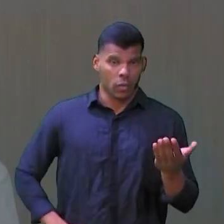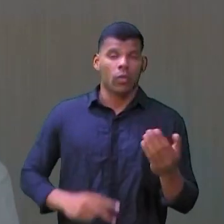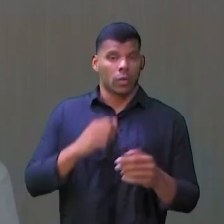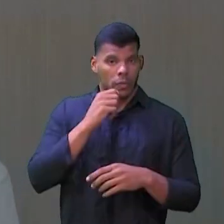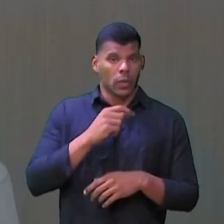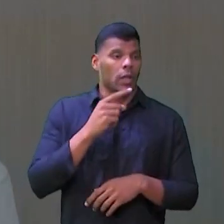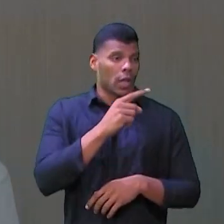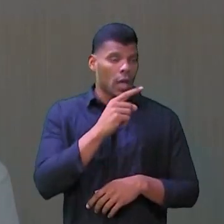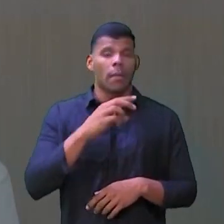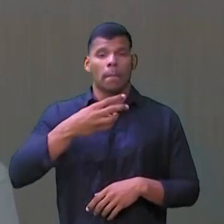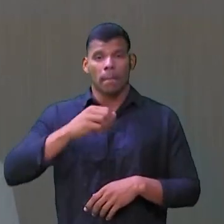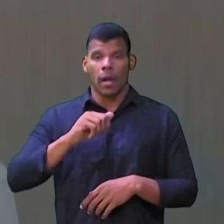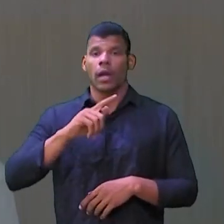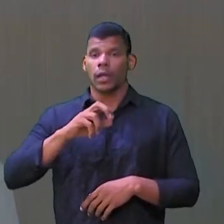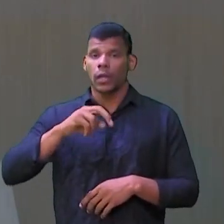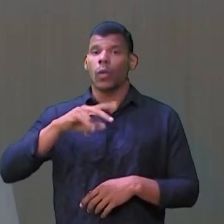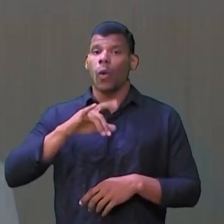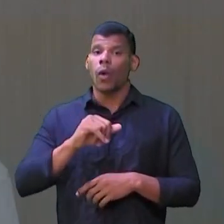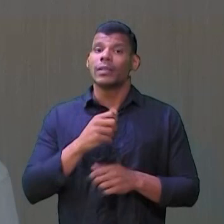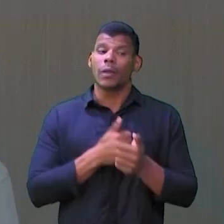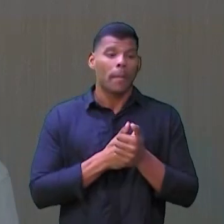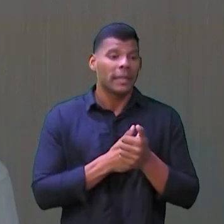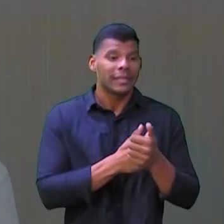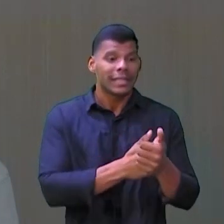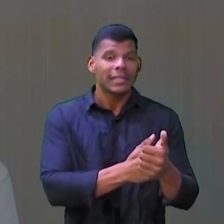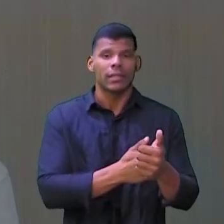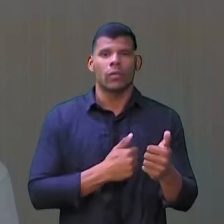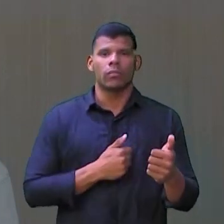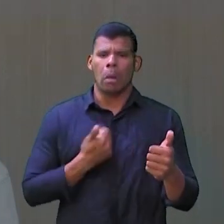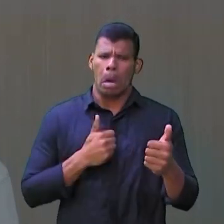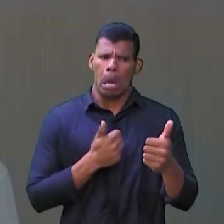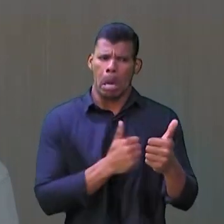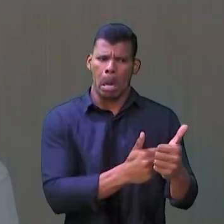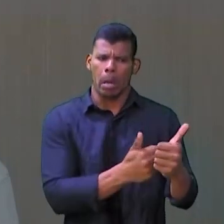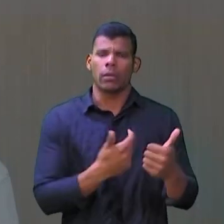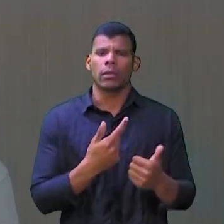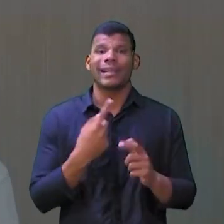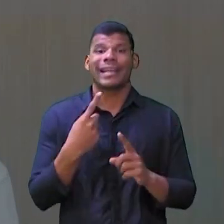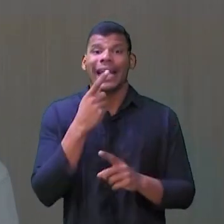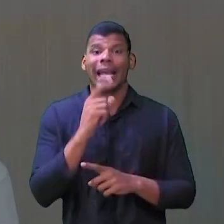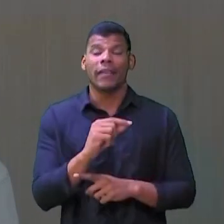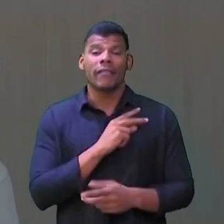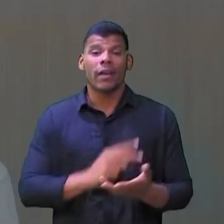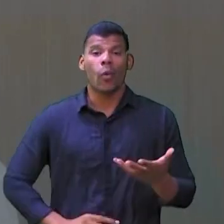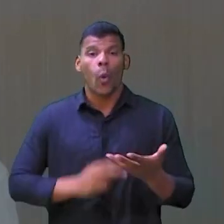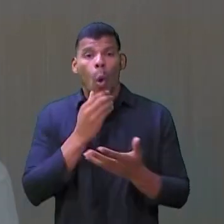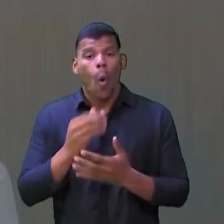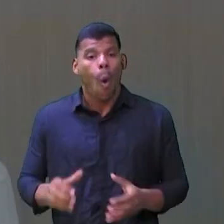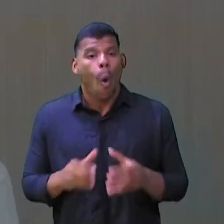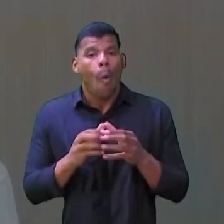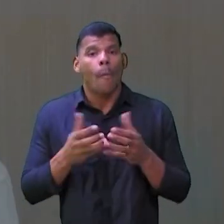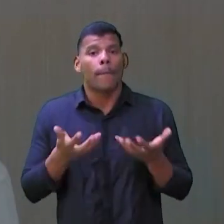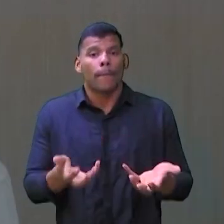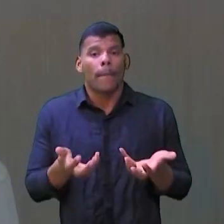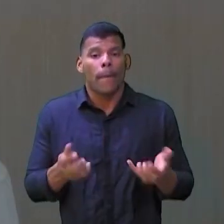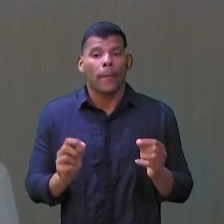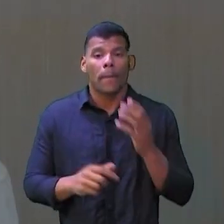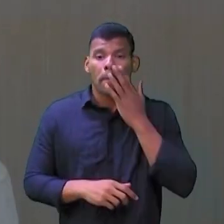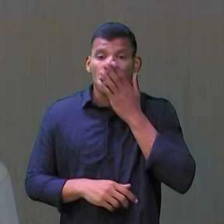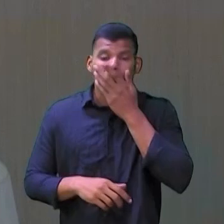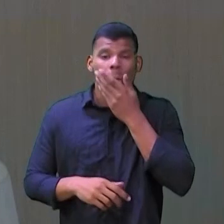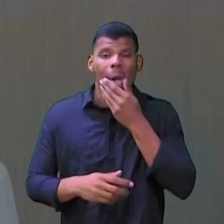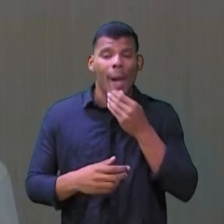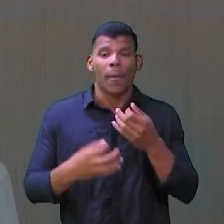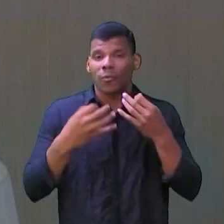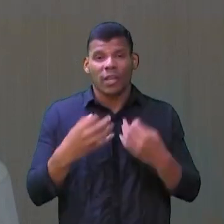tem sido alvo de uma perseguição política de gênero perpetrada por colegas vereadores que buscam, de maneira